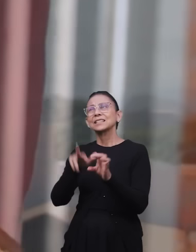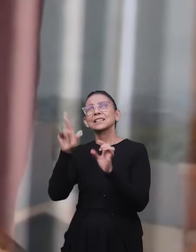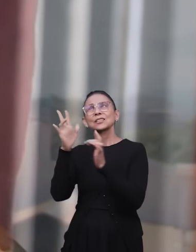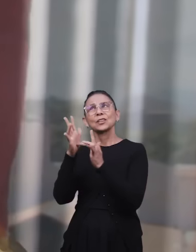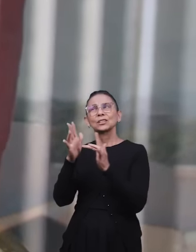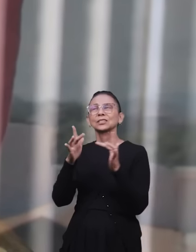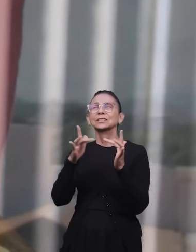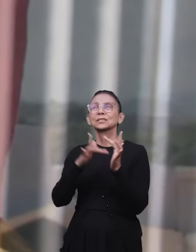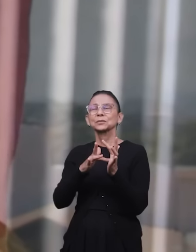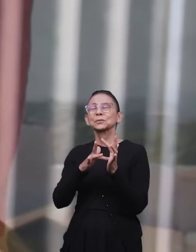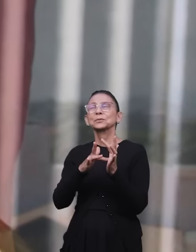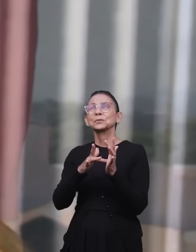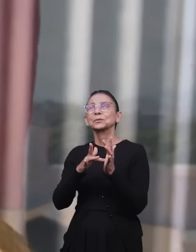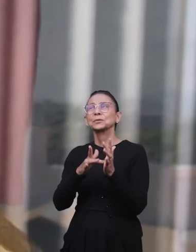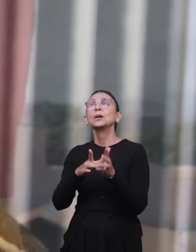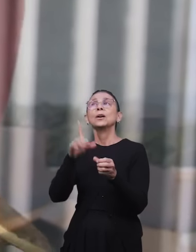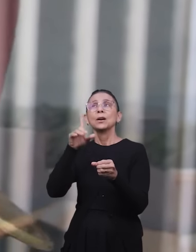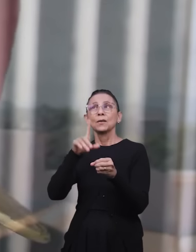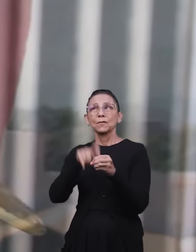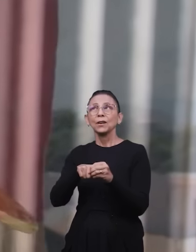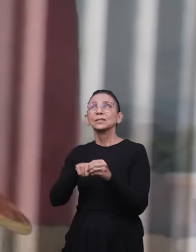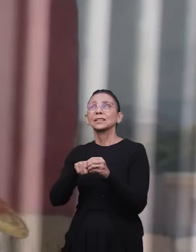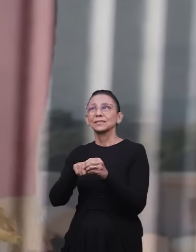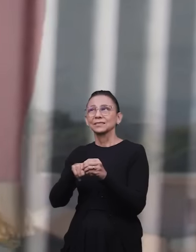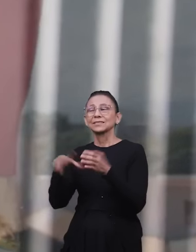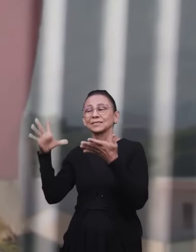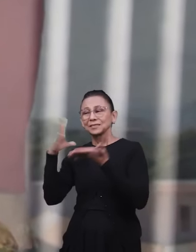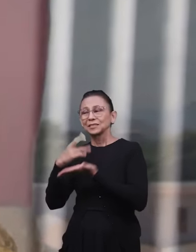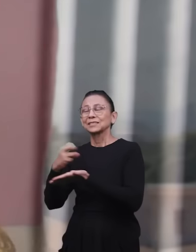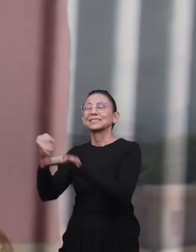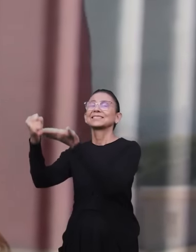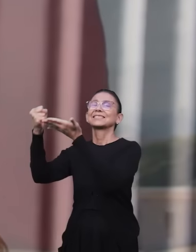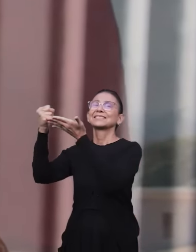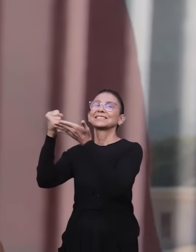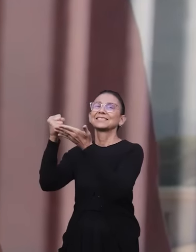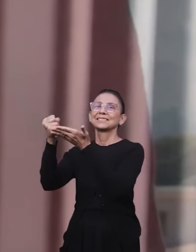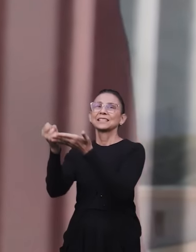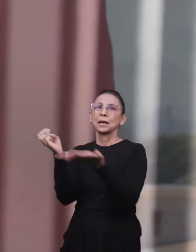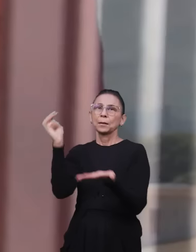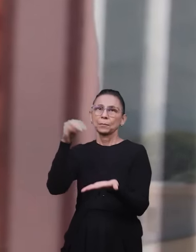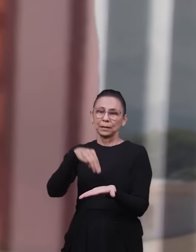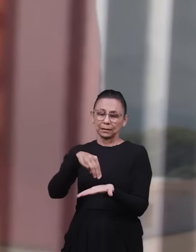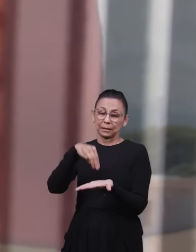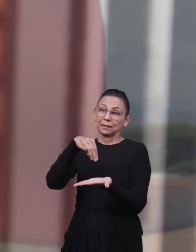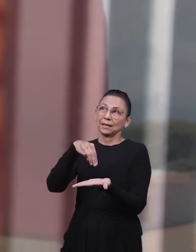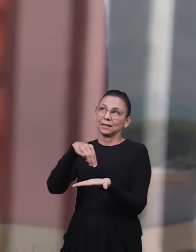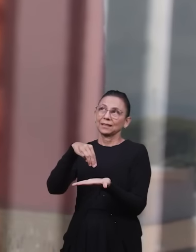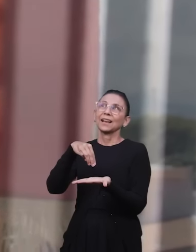Ora vem, Senhor Jesus, vem nos buscar.